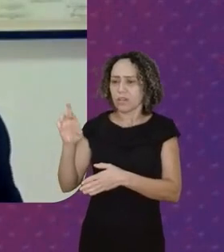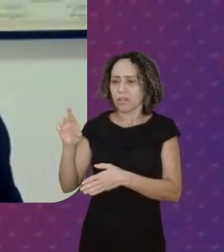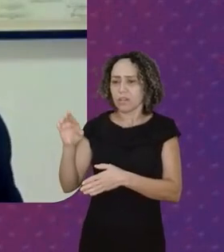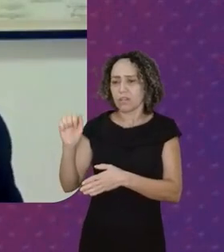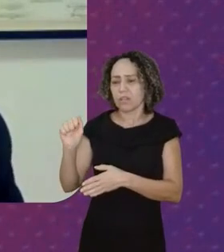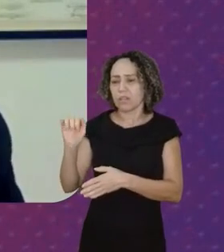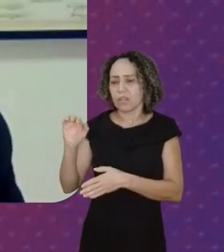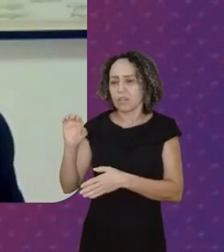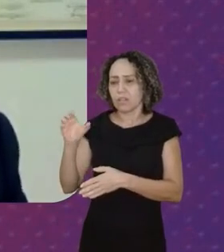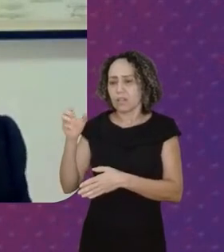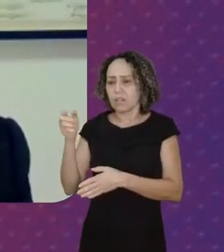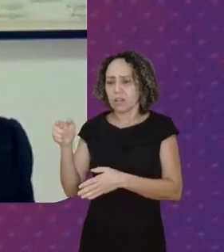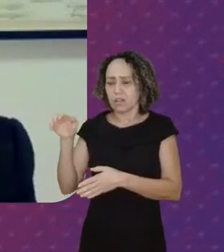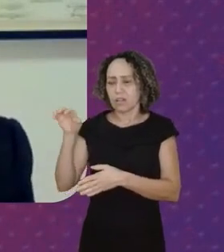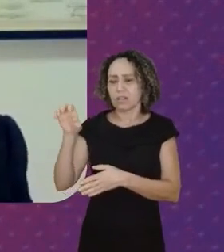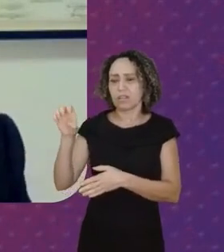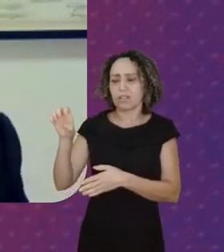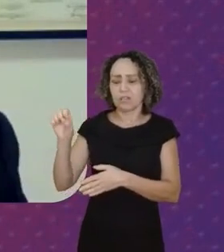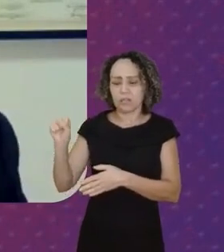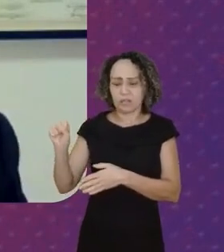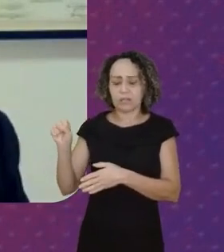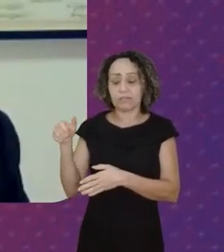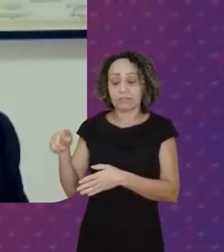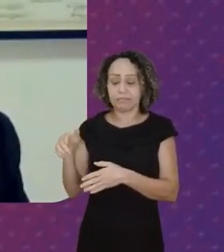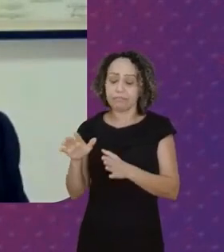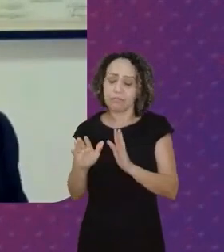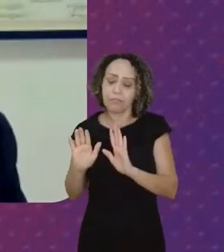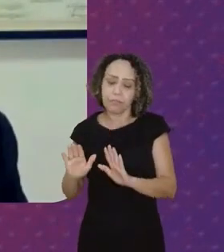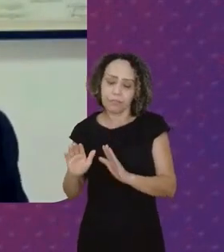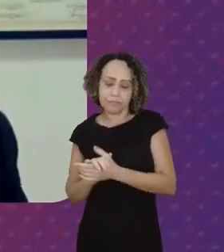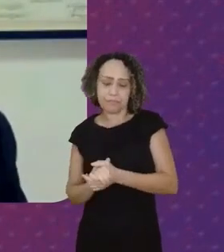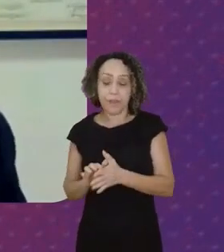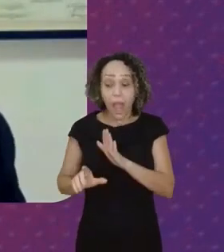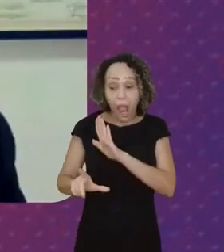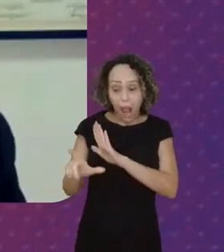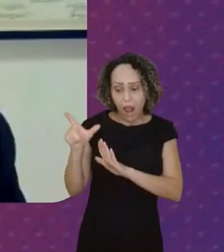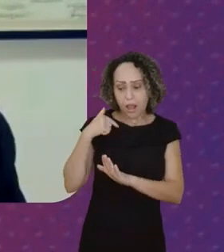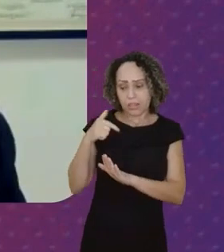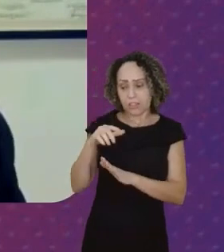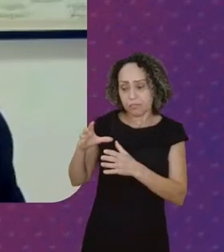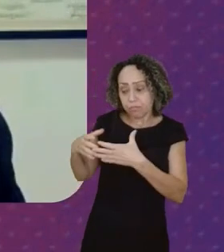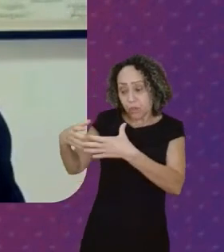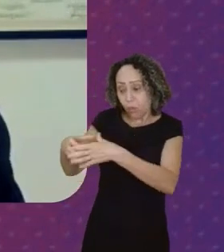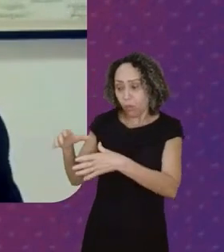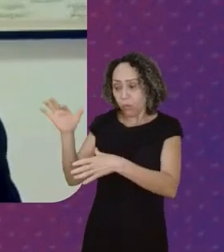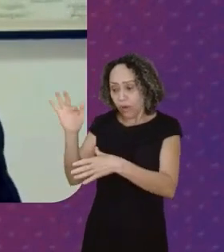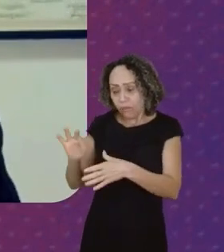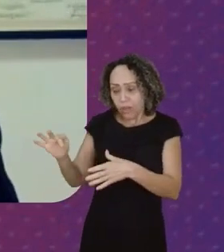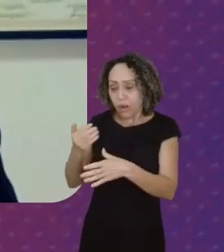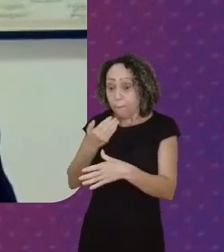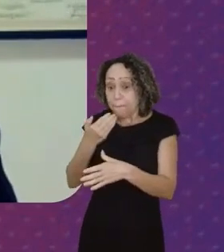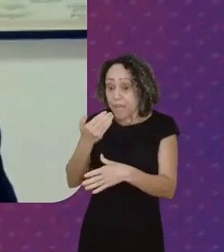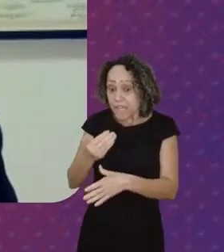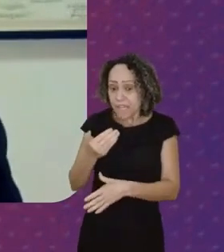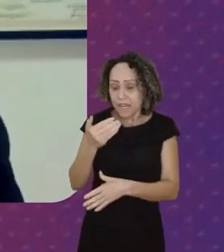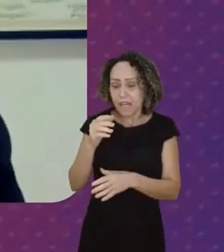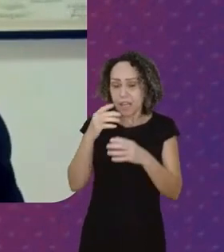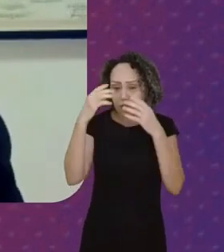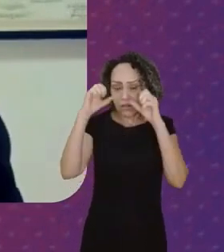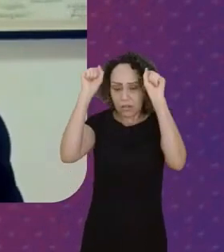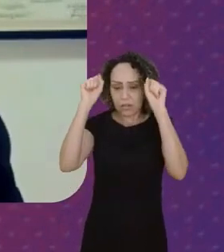de protocolar no Tribunal Superior Eleitoral o pedido lá do Registro da Federação, eles já vão ter que ter decidido